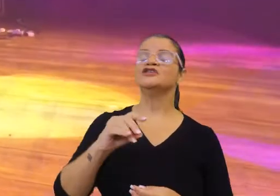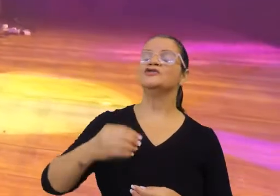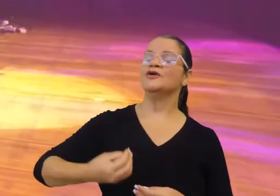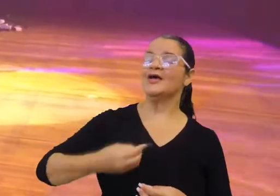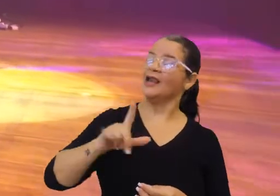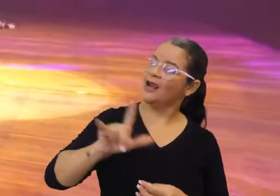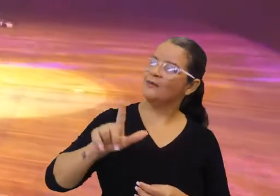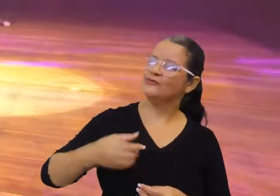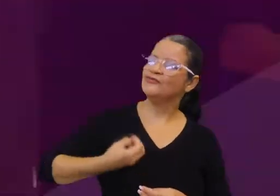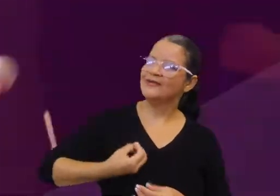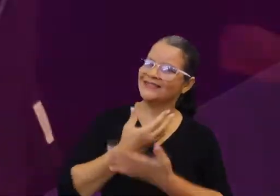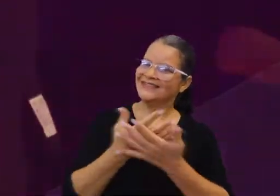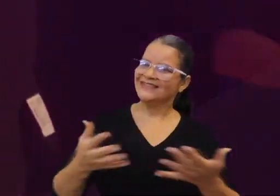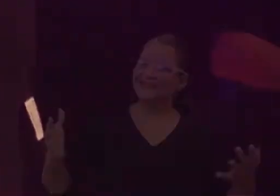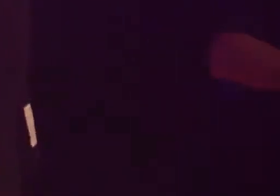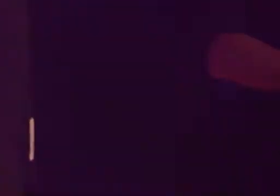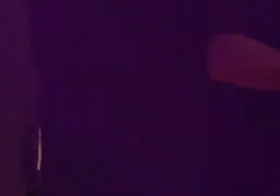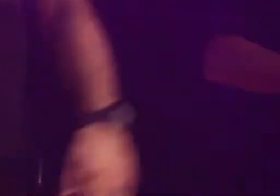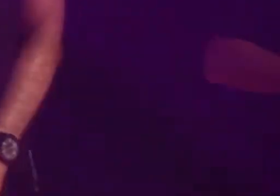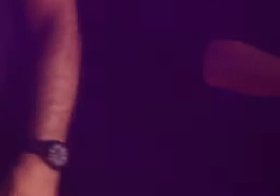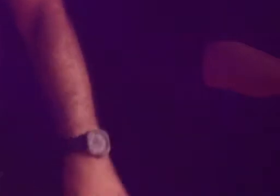Márcio Lemos, presente.